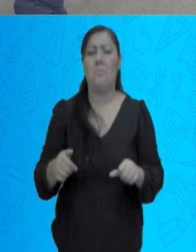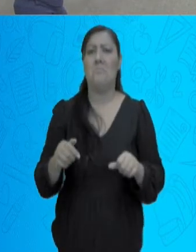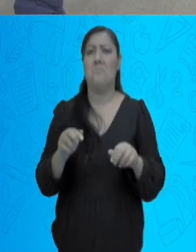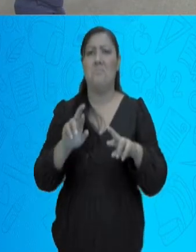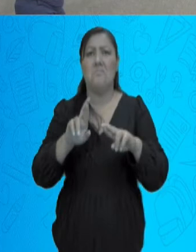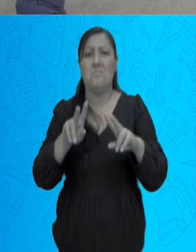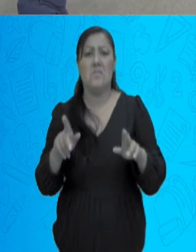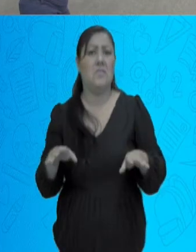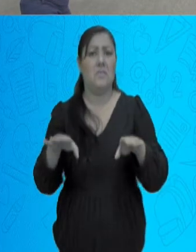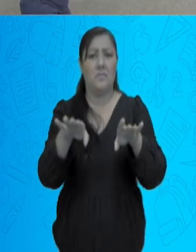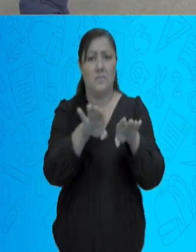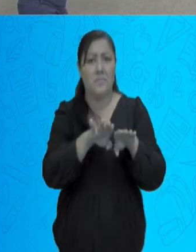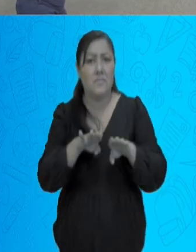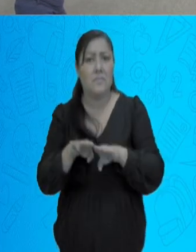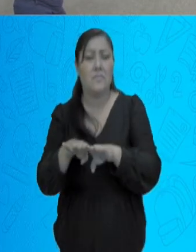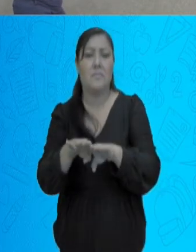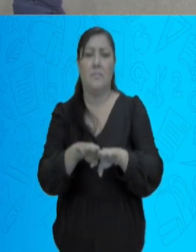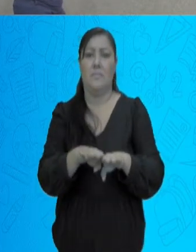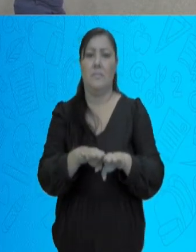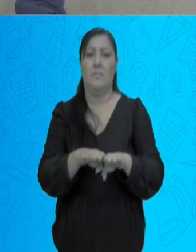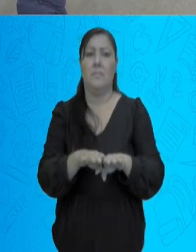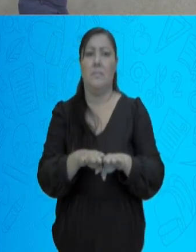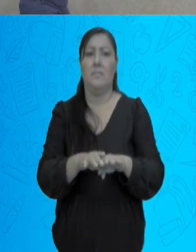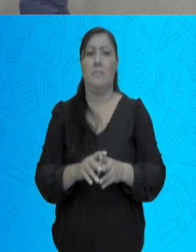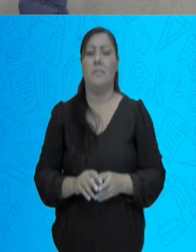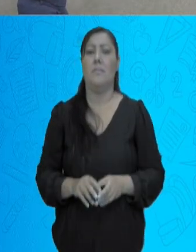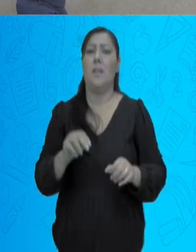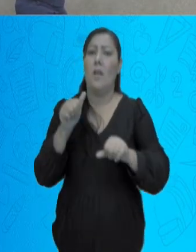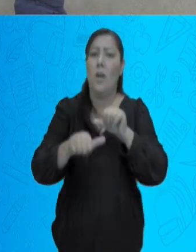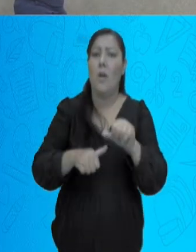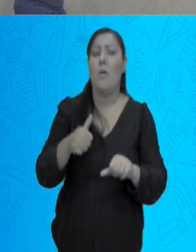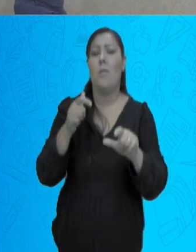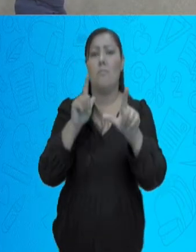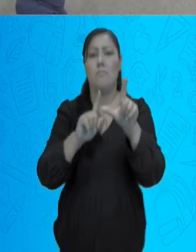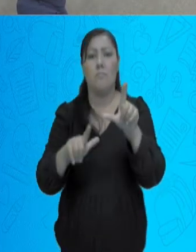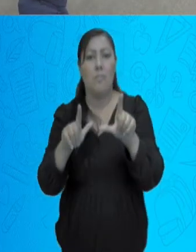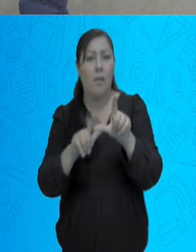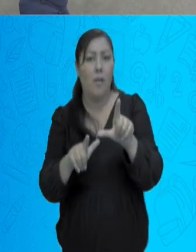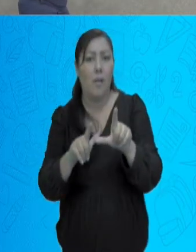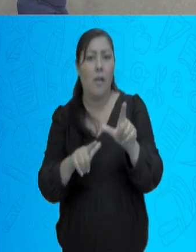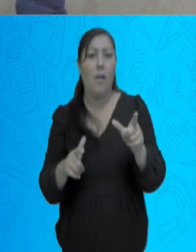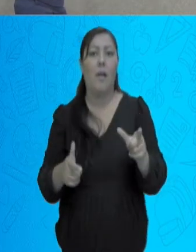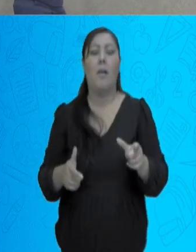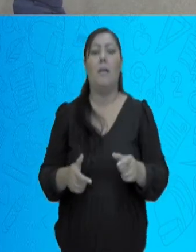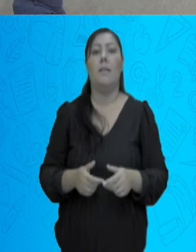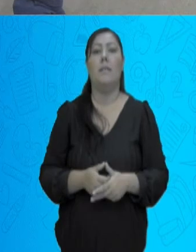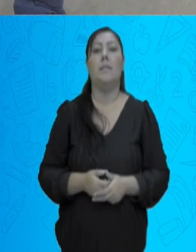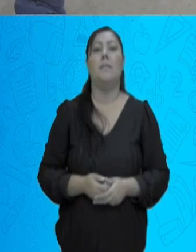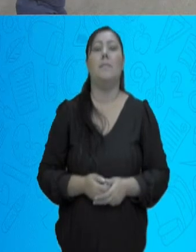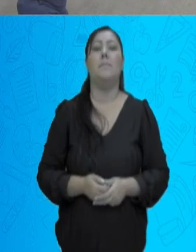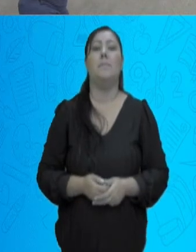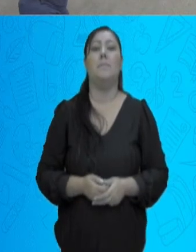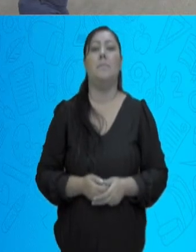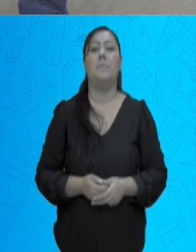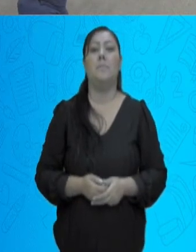nenhum modelo. Observem, né, a troca das letras, a forma como ela foi